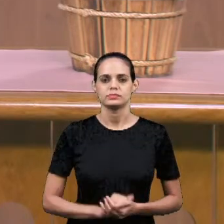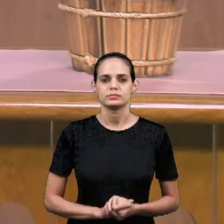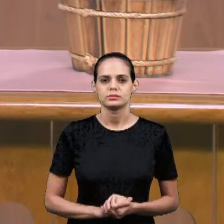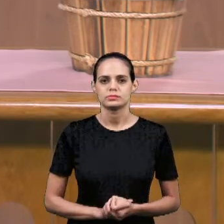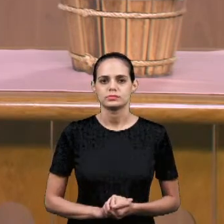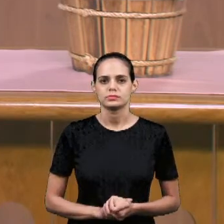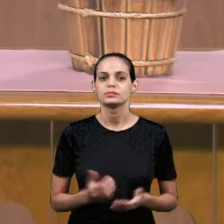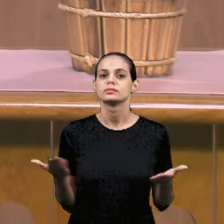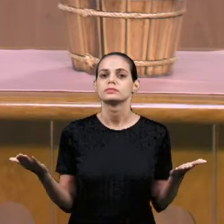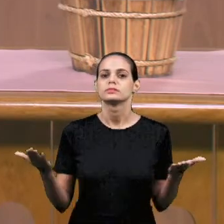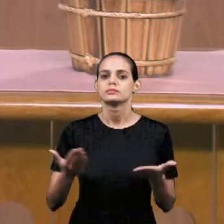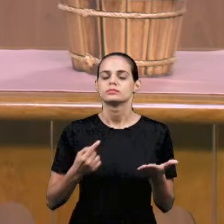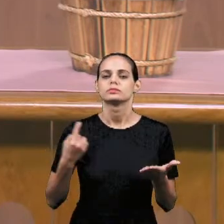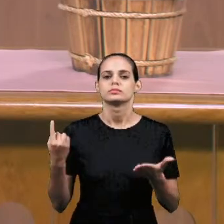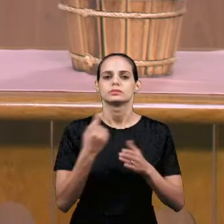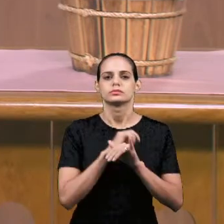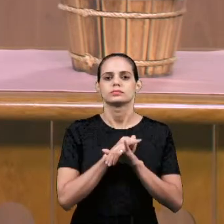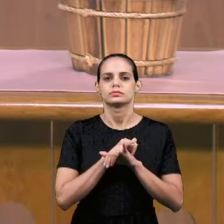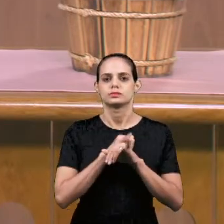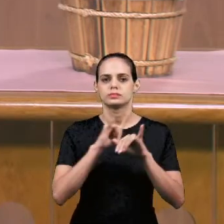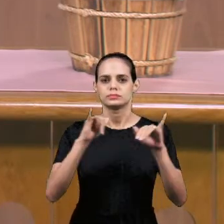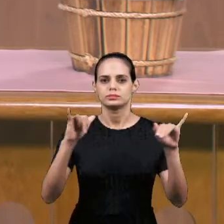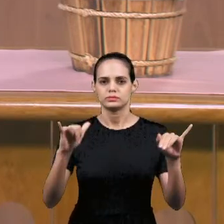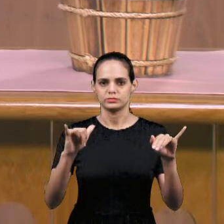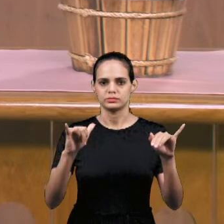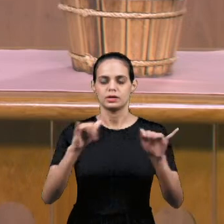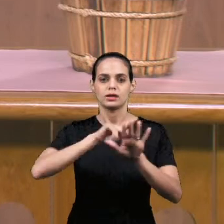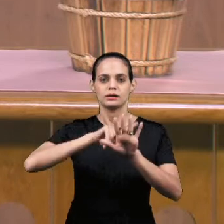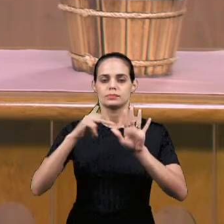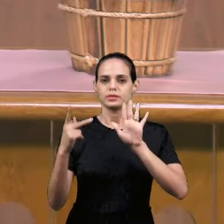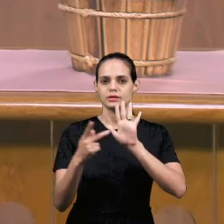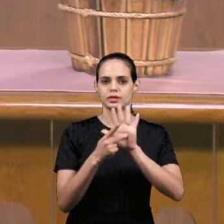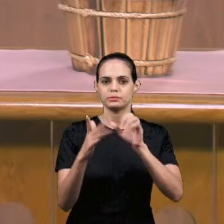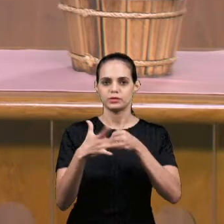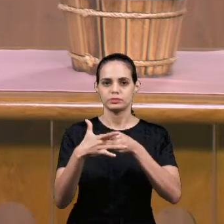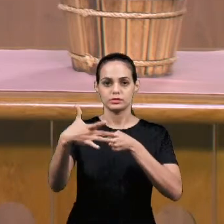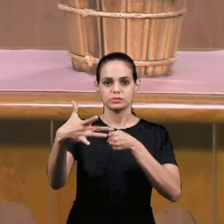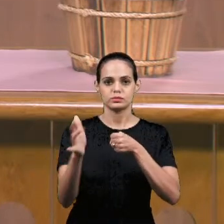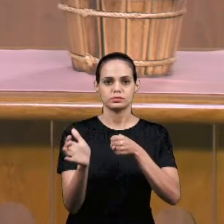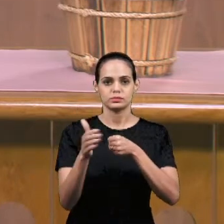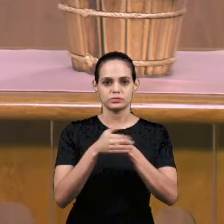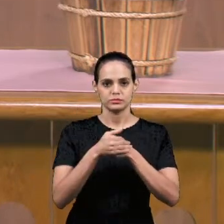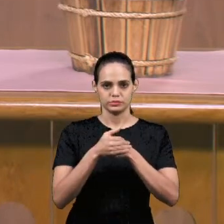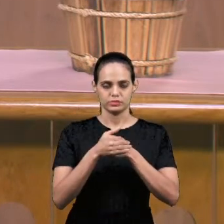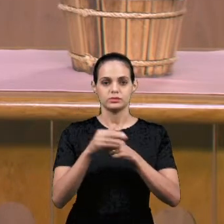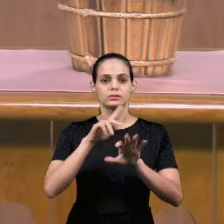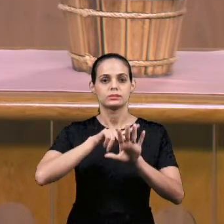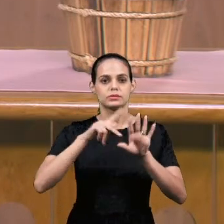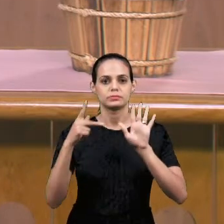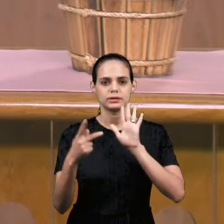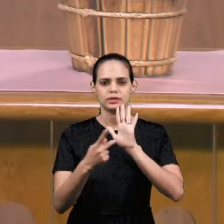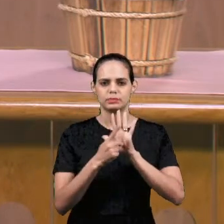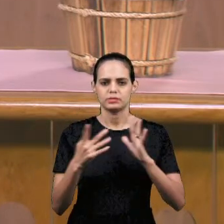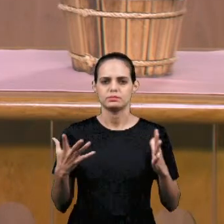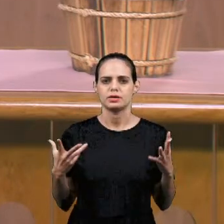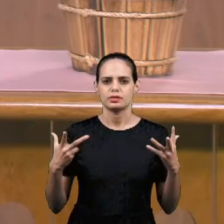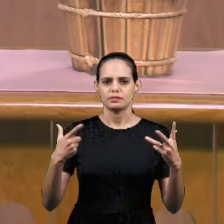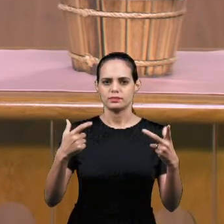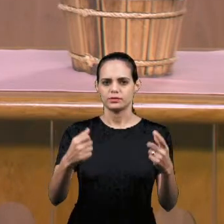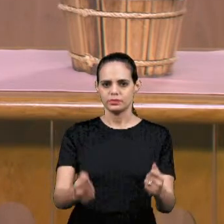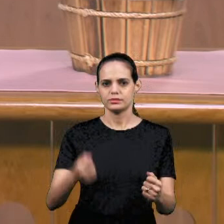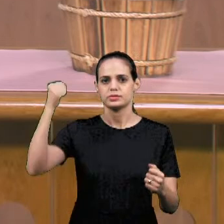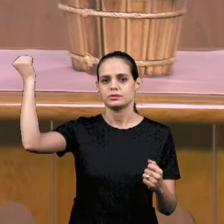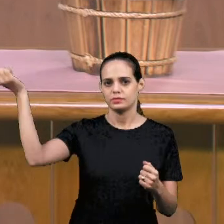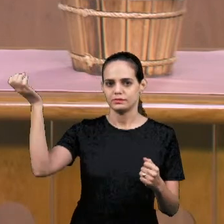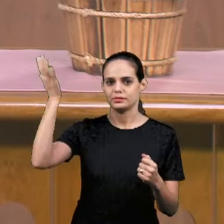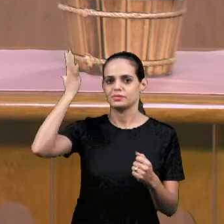hoje estaremos abordando a respeito da parábola do tesouro escondido, uma parábola muito rica em lições e em